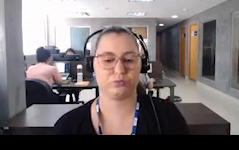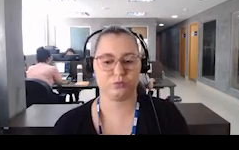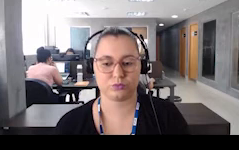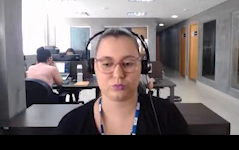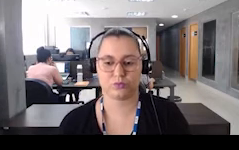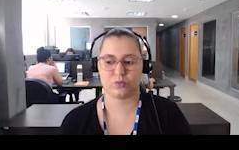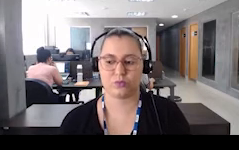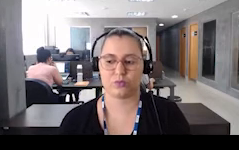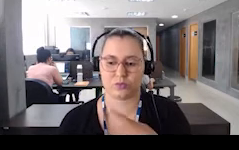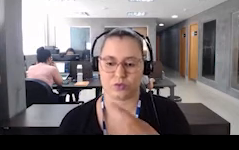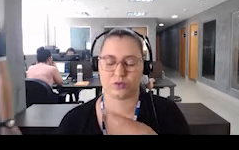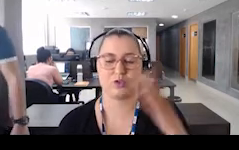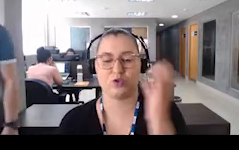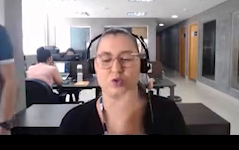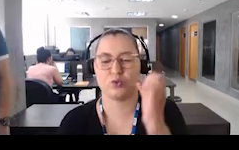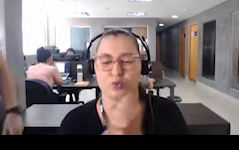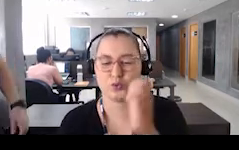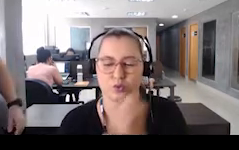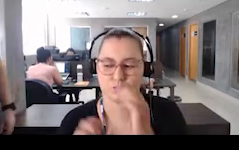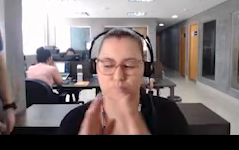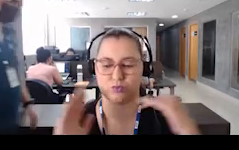Então, aqui a resistência total,